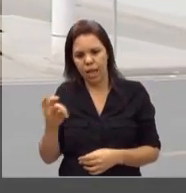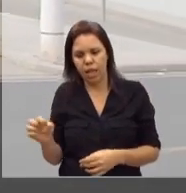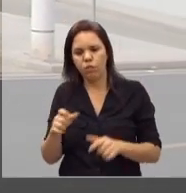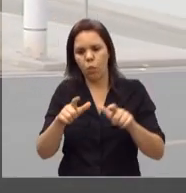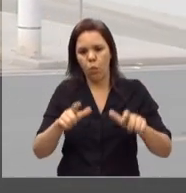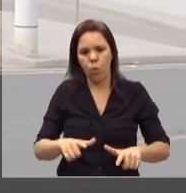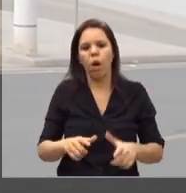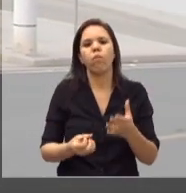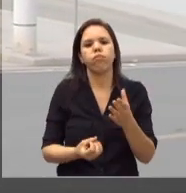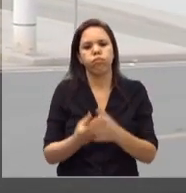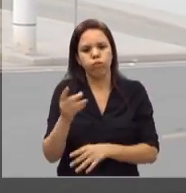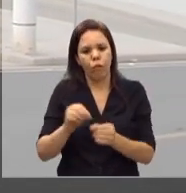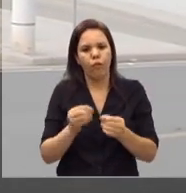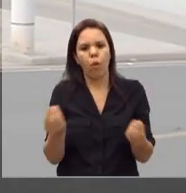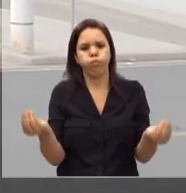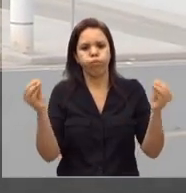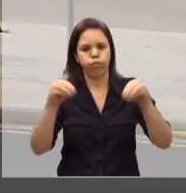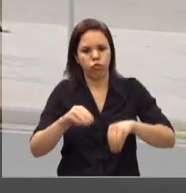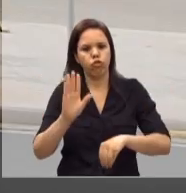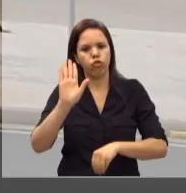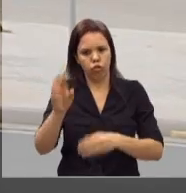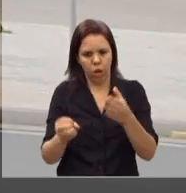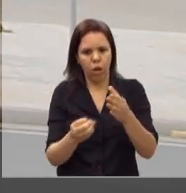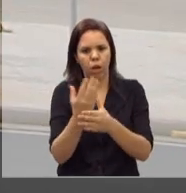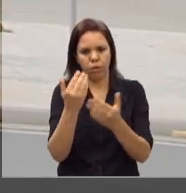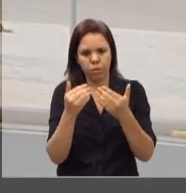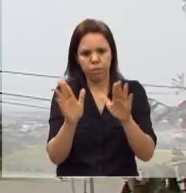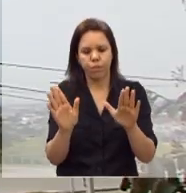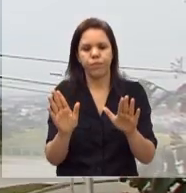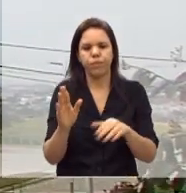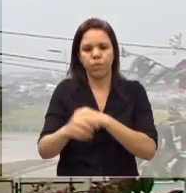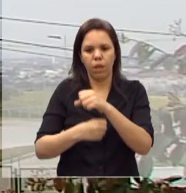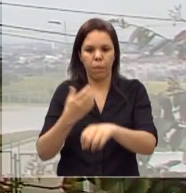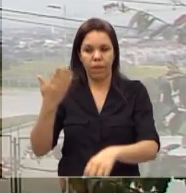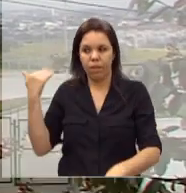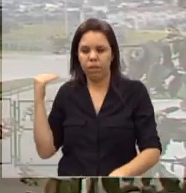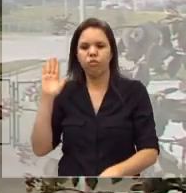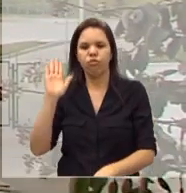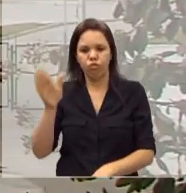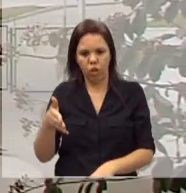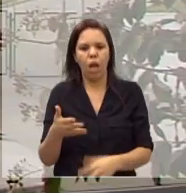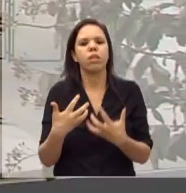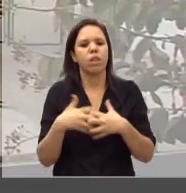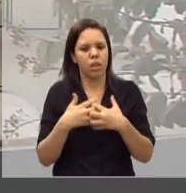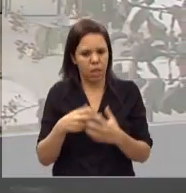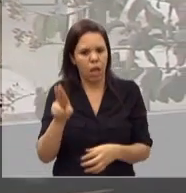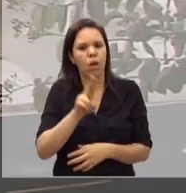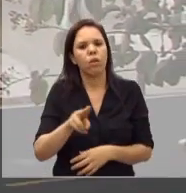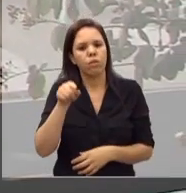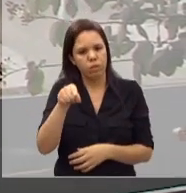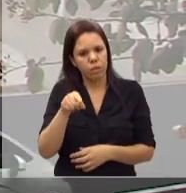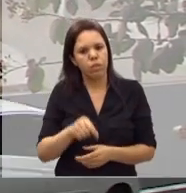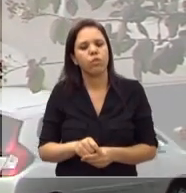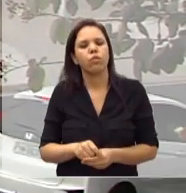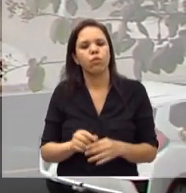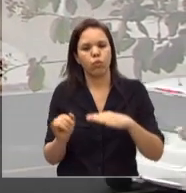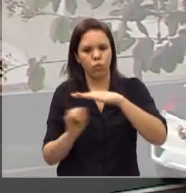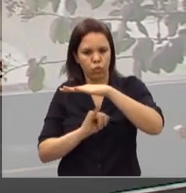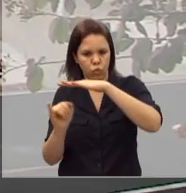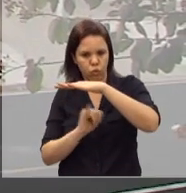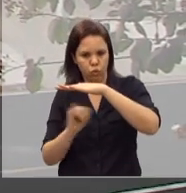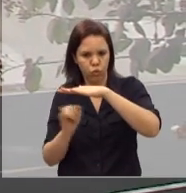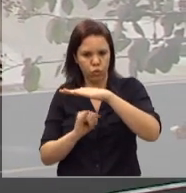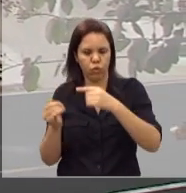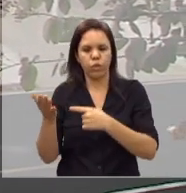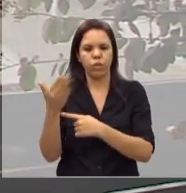federal. E lá foi instalado, já inaugurado, no ano passado, agora já está em funcionamento neste semestre, o Instituto